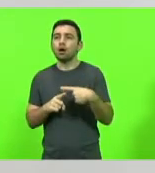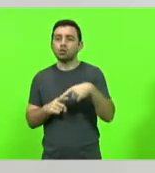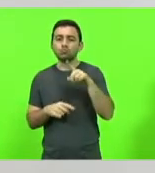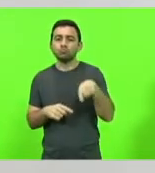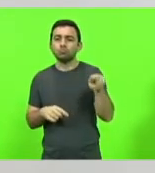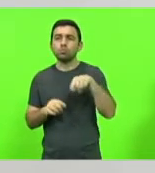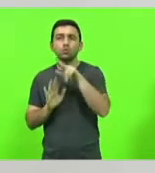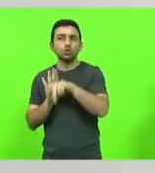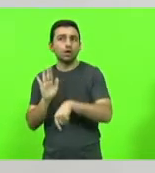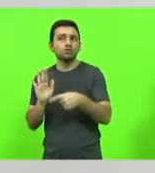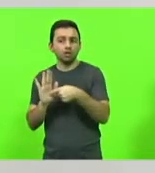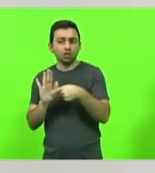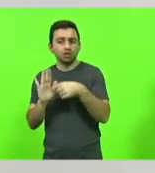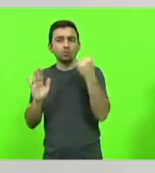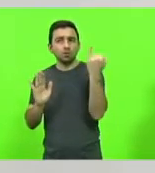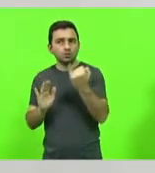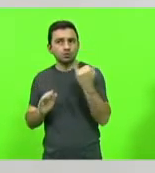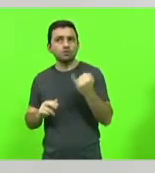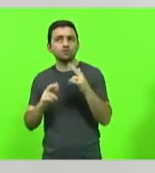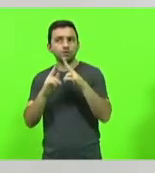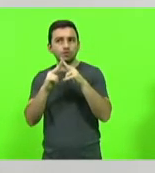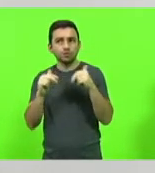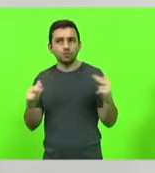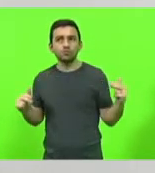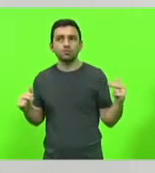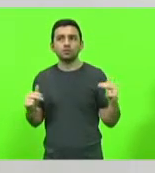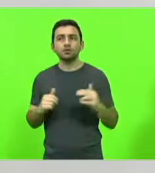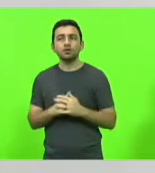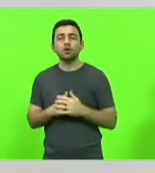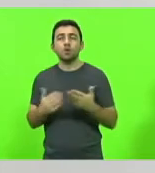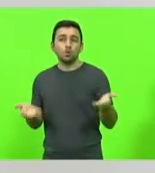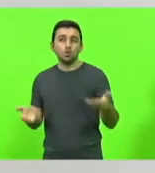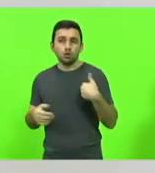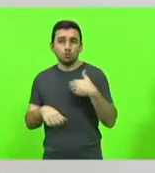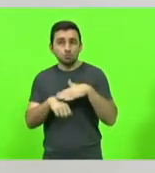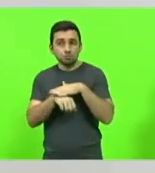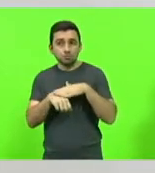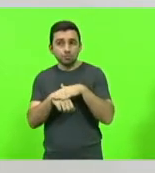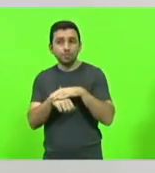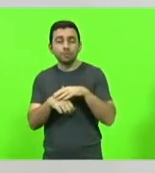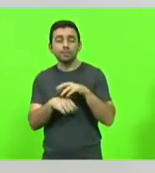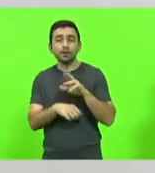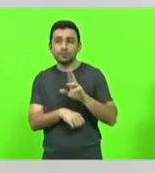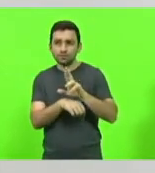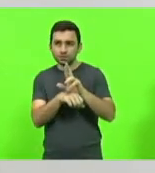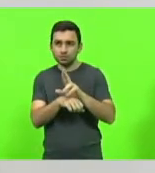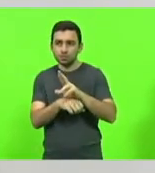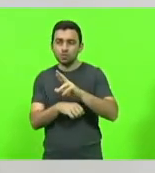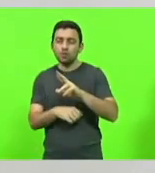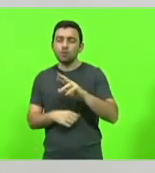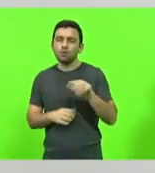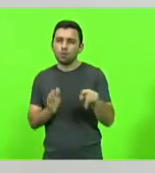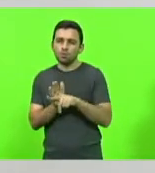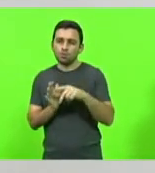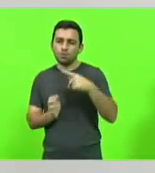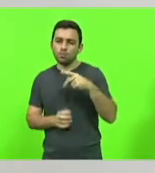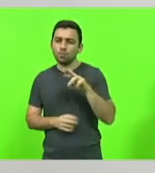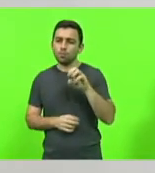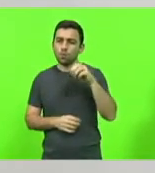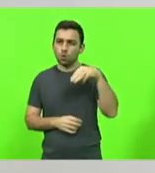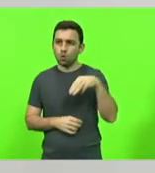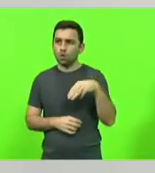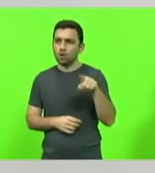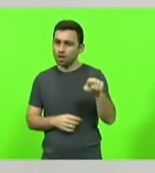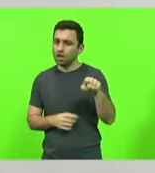tanta importância para Florianópolis. E hoje eu falei com o representante do PROCON estadual, Thiago Silva, para ele implantar esse projeto